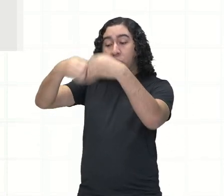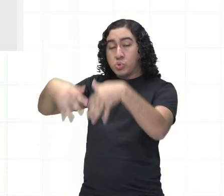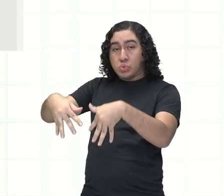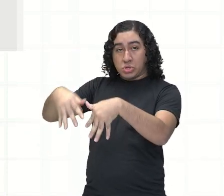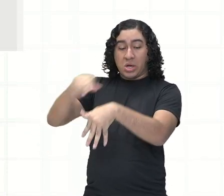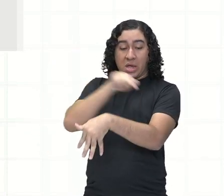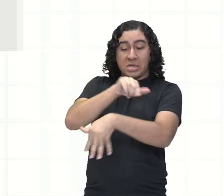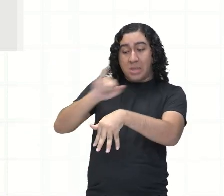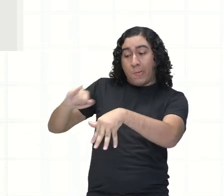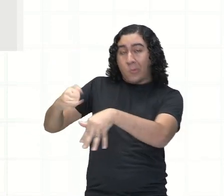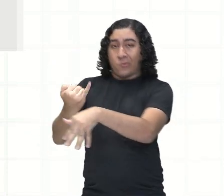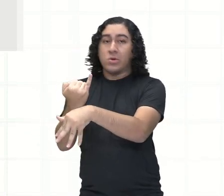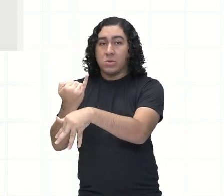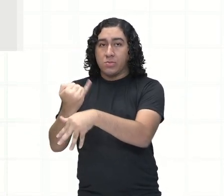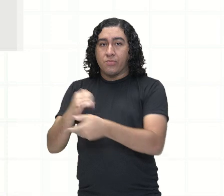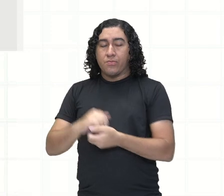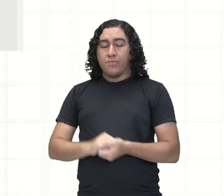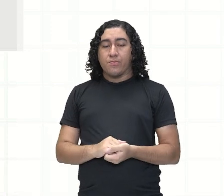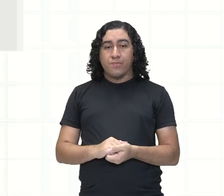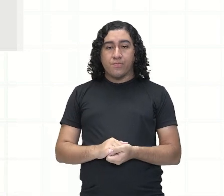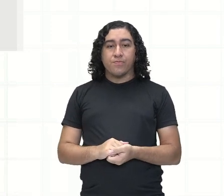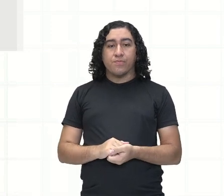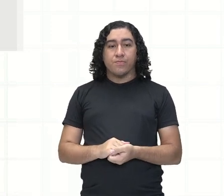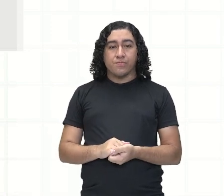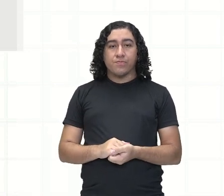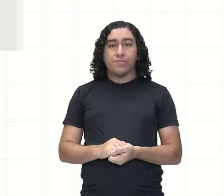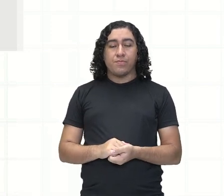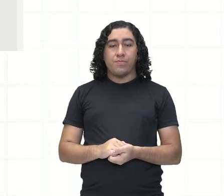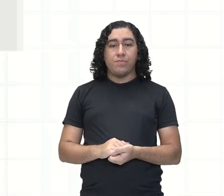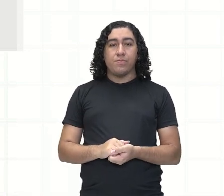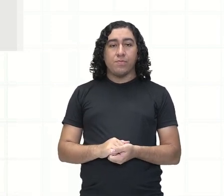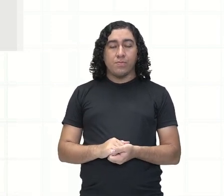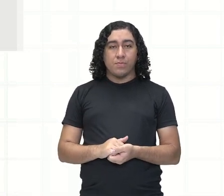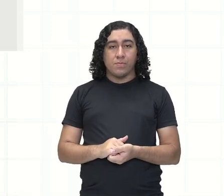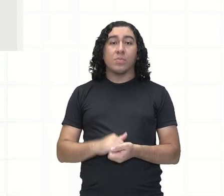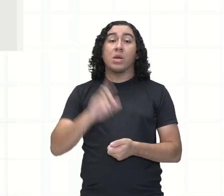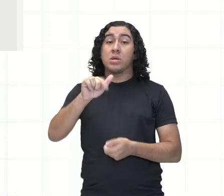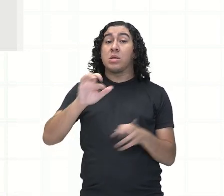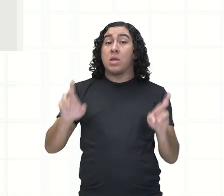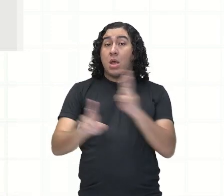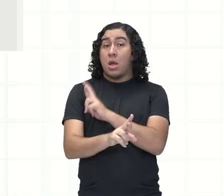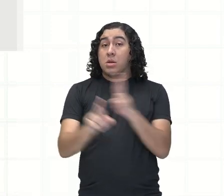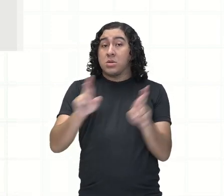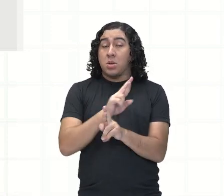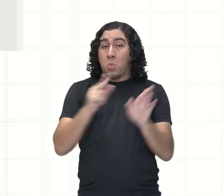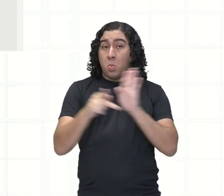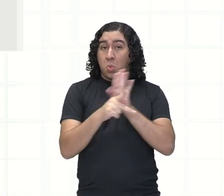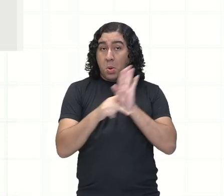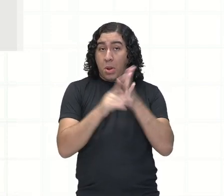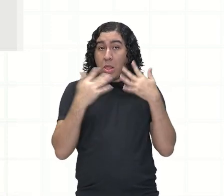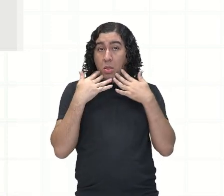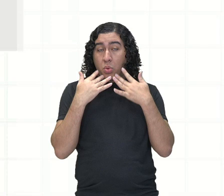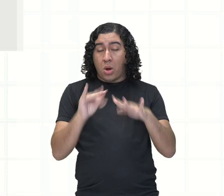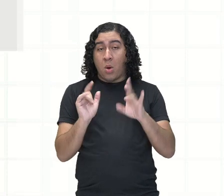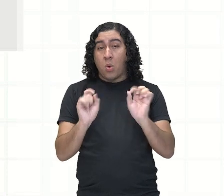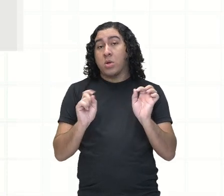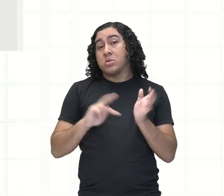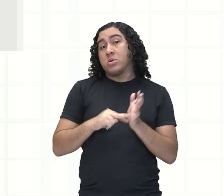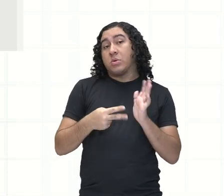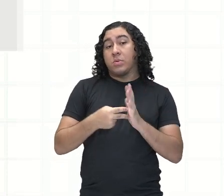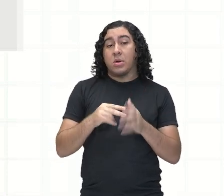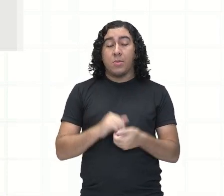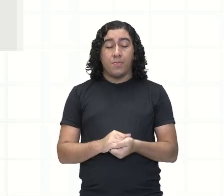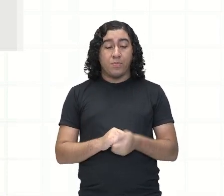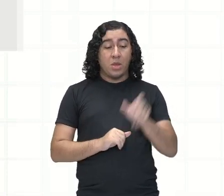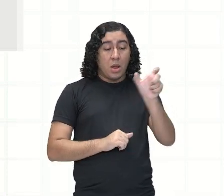o hospedeiro. Então, nessa relação ecológica aí do parasitismo, o parasita